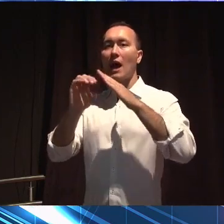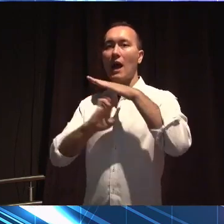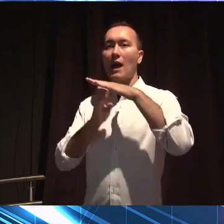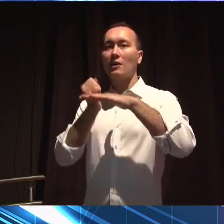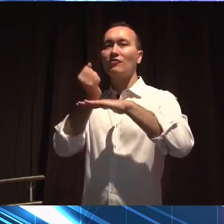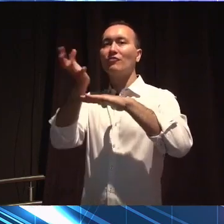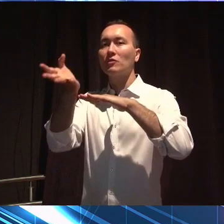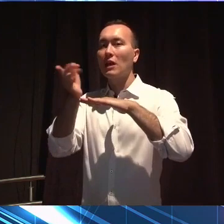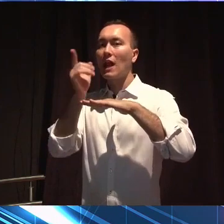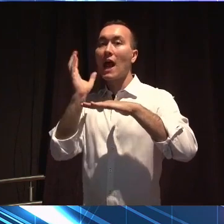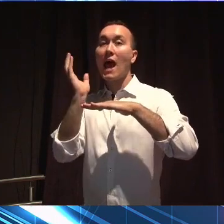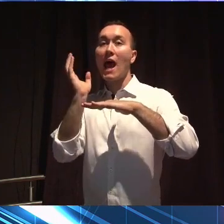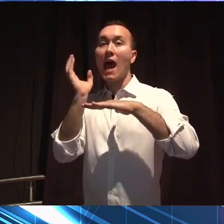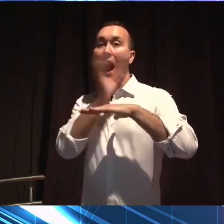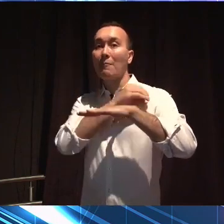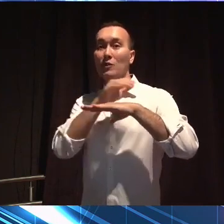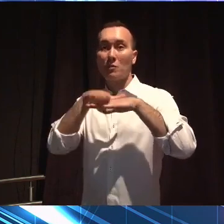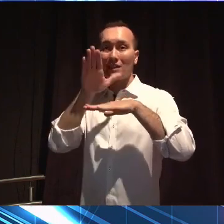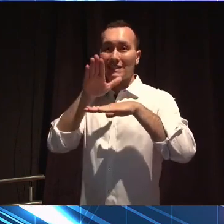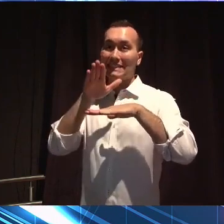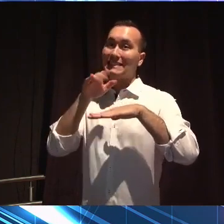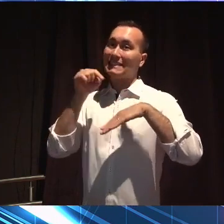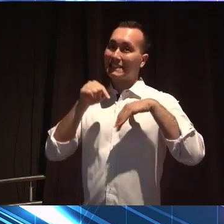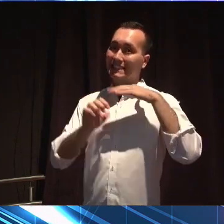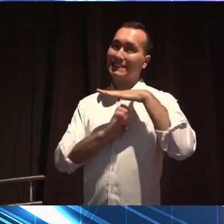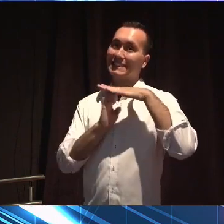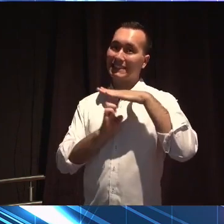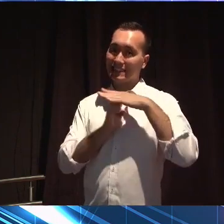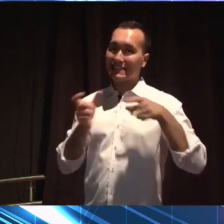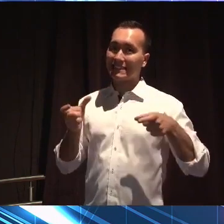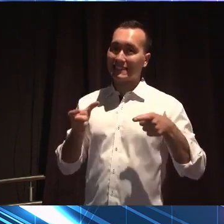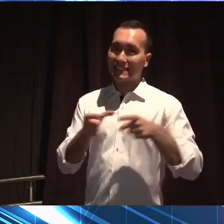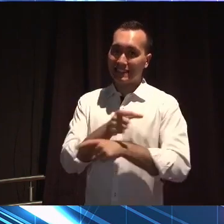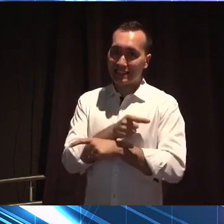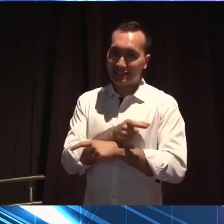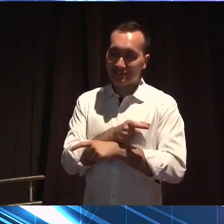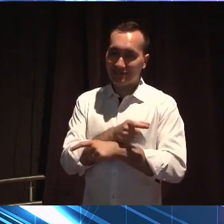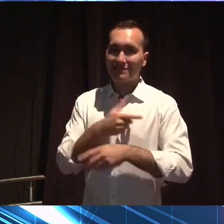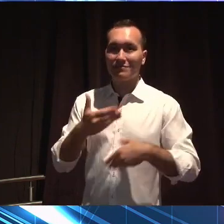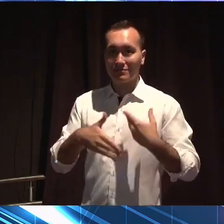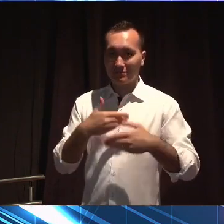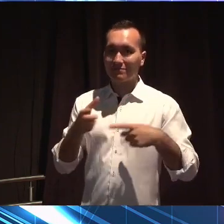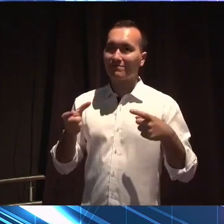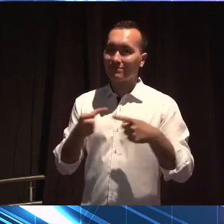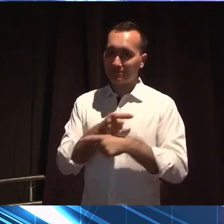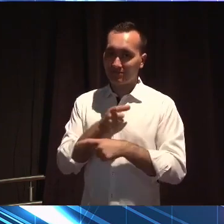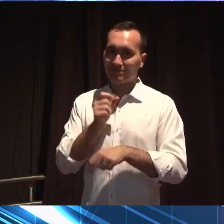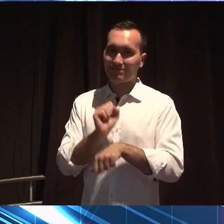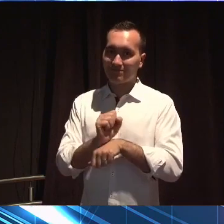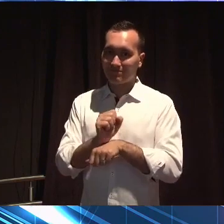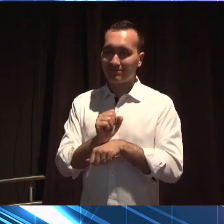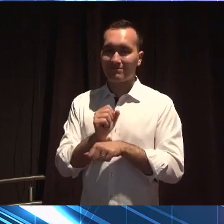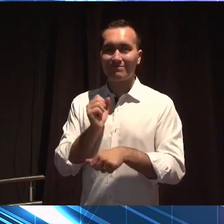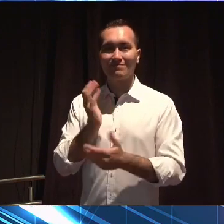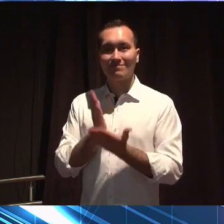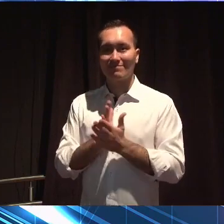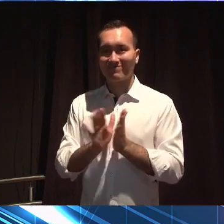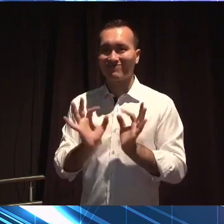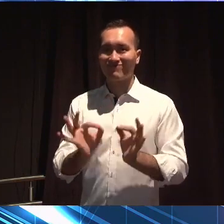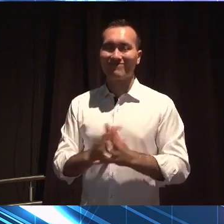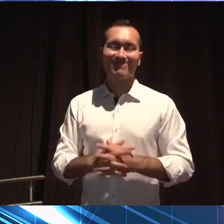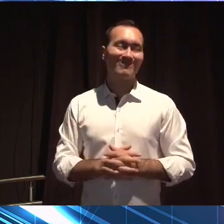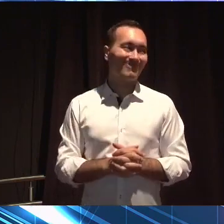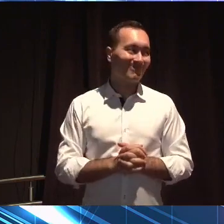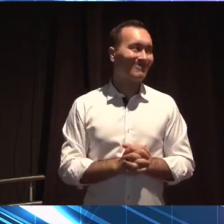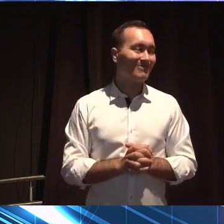quando. Né? Esse é um ponto interessante, tá? Para a gente começar a pensar. O Jack Welch falava sobre a necessidade, e